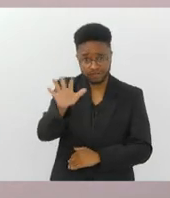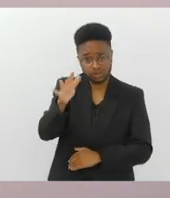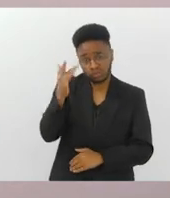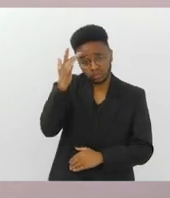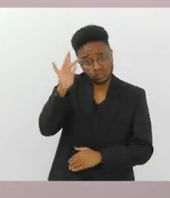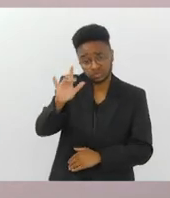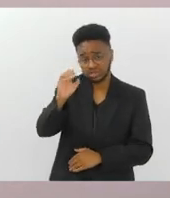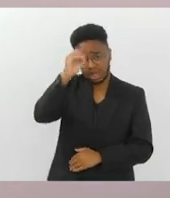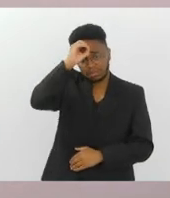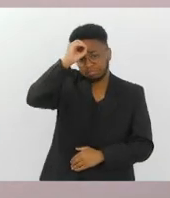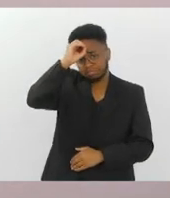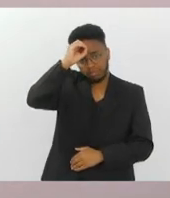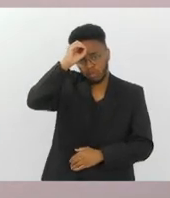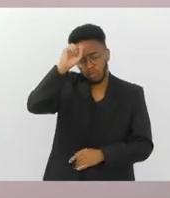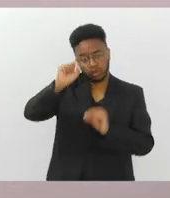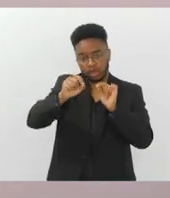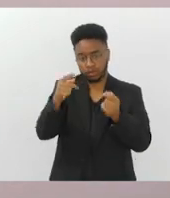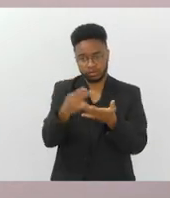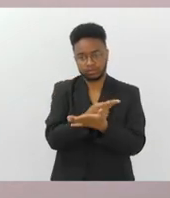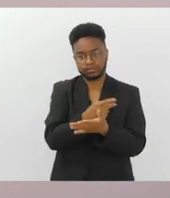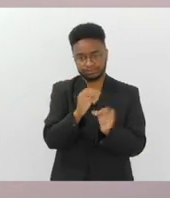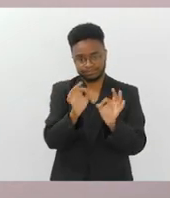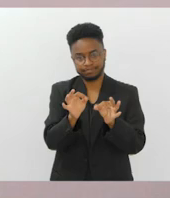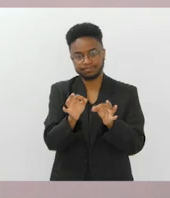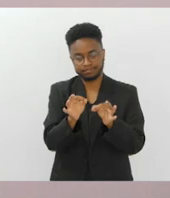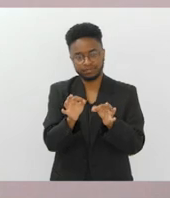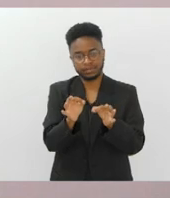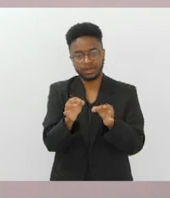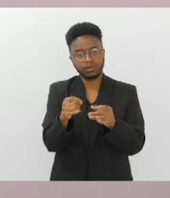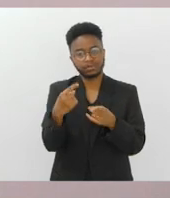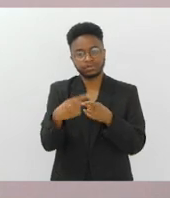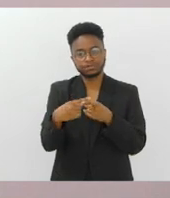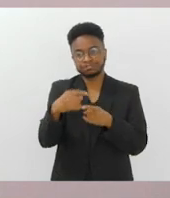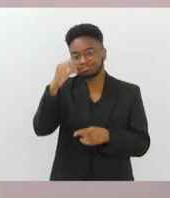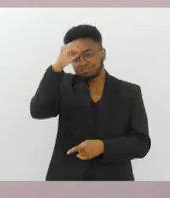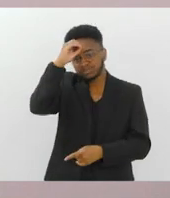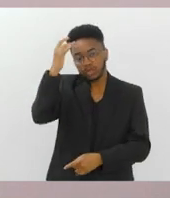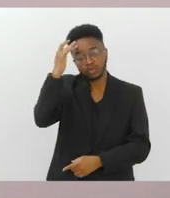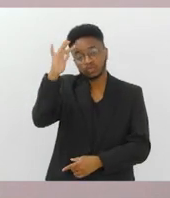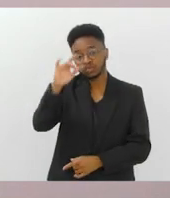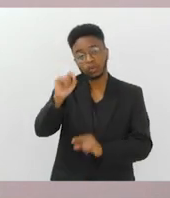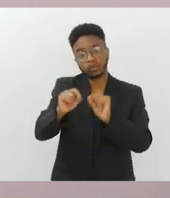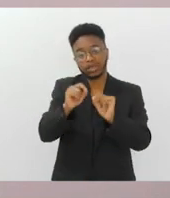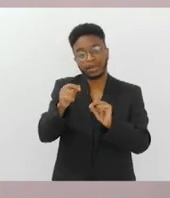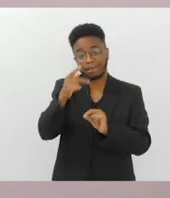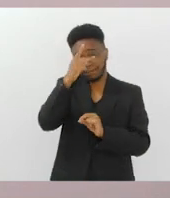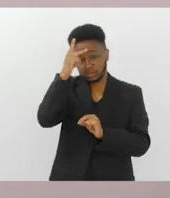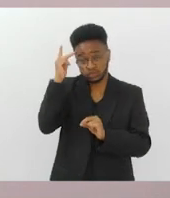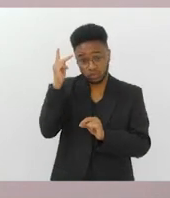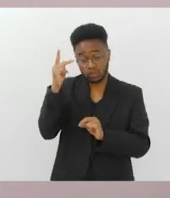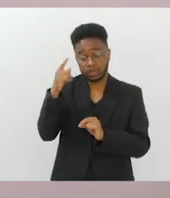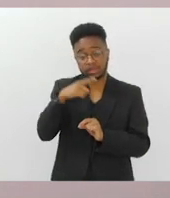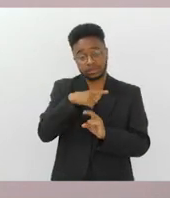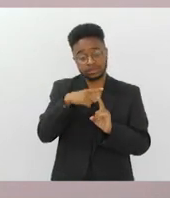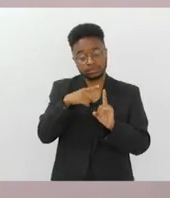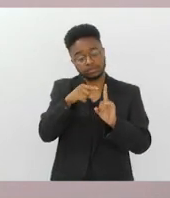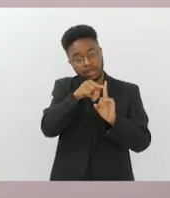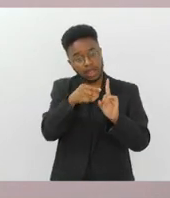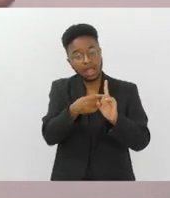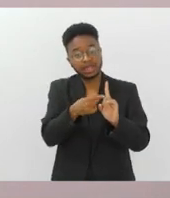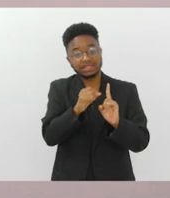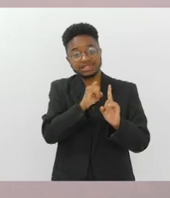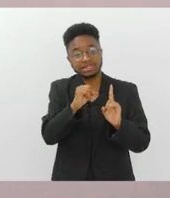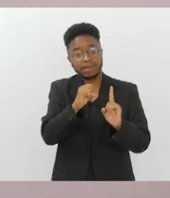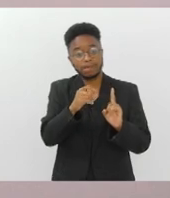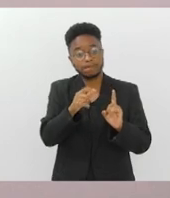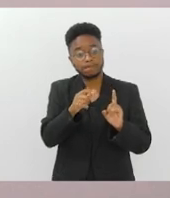ideia dessa dimensão, né, do que é uma pessoa gestando diante de uma operação policial. E